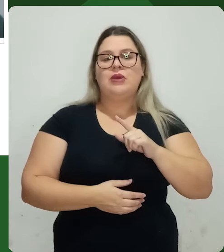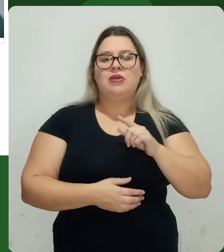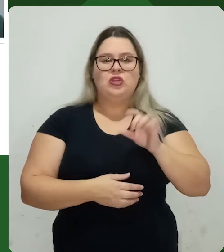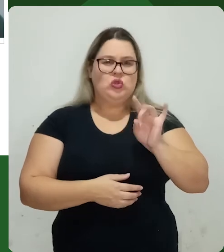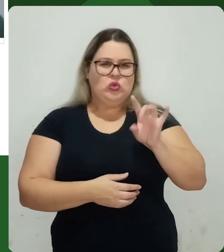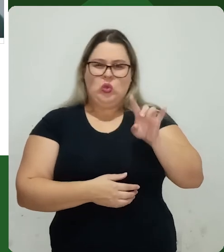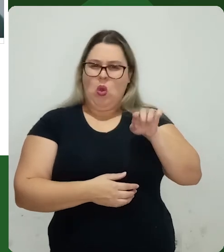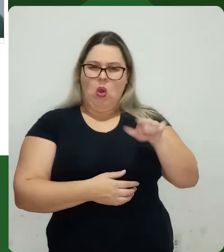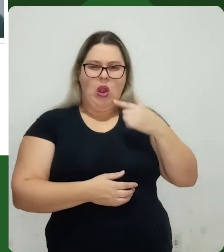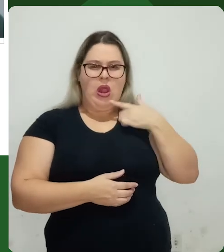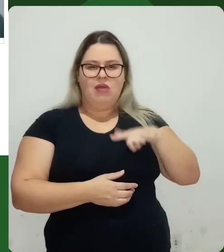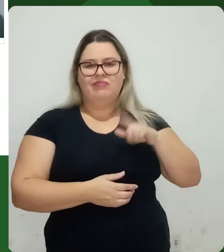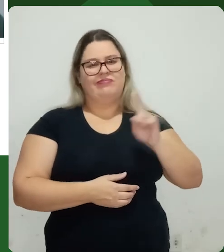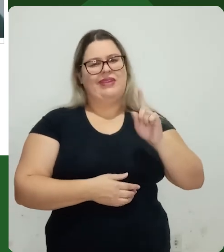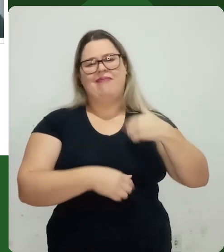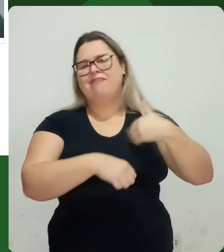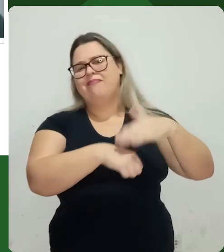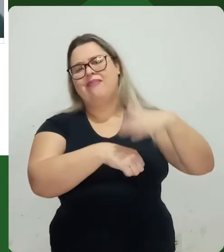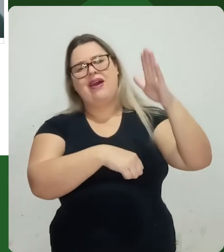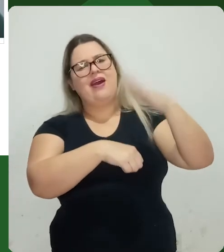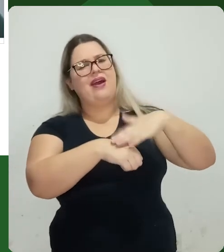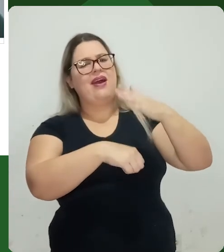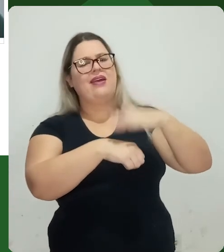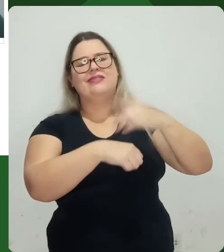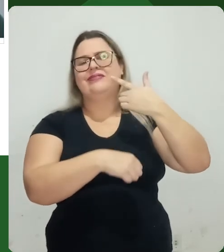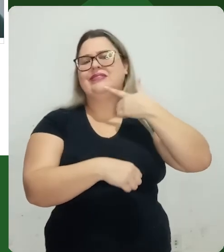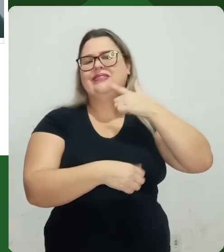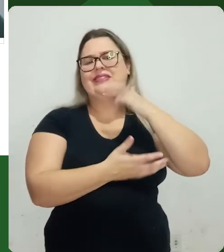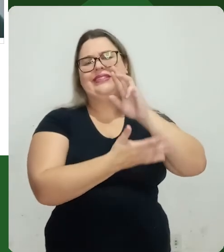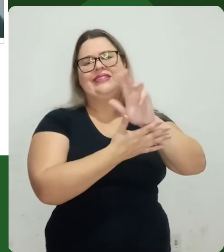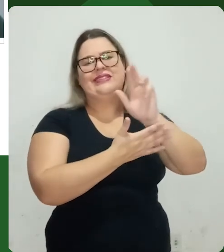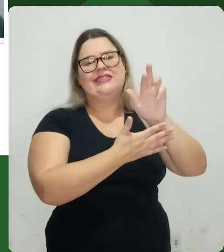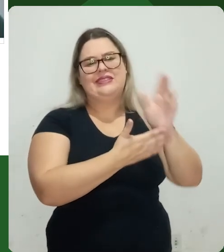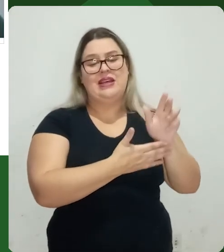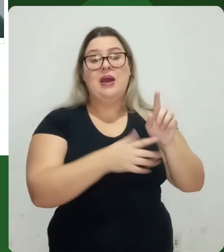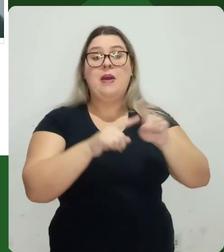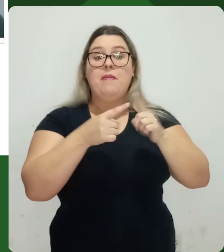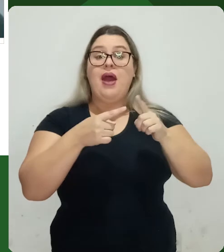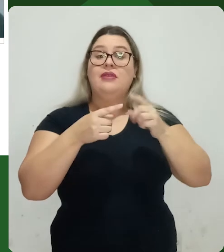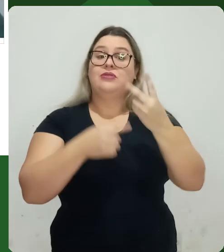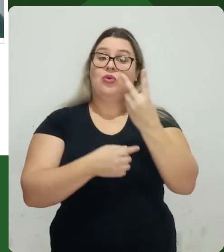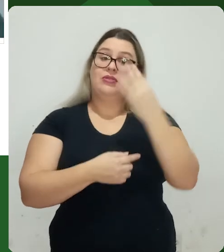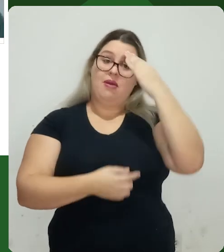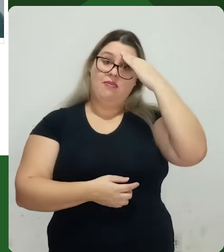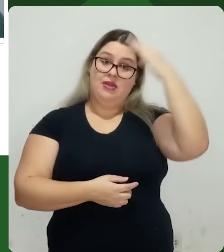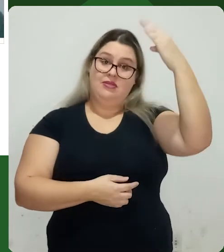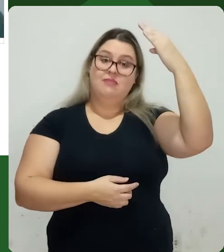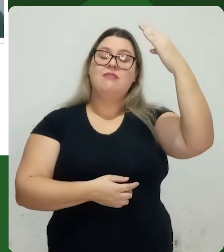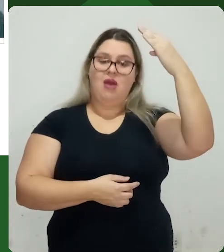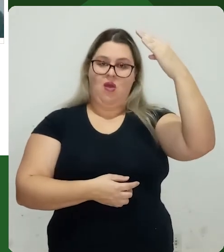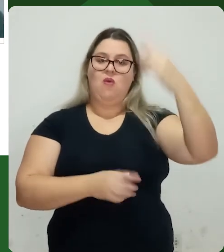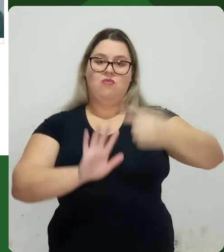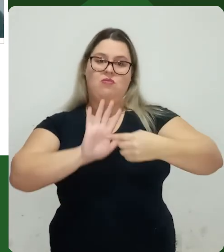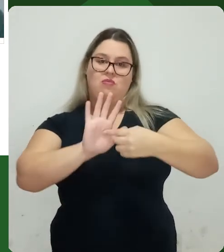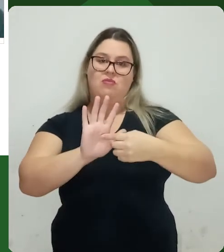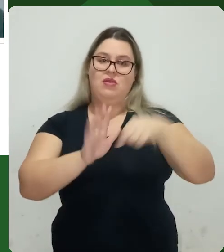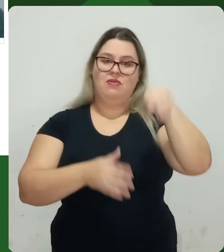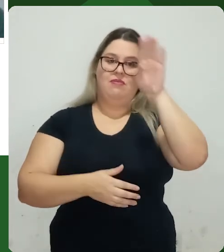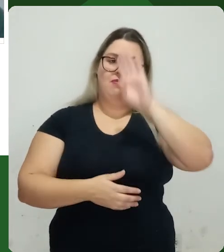aí mais do que isso de idiomas identificados, tá? Então, os troncos